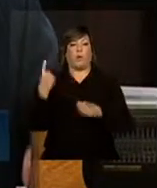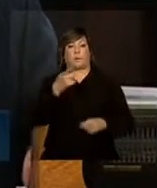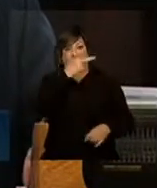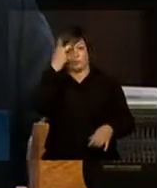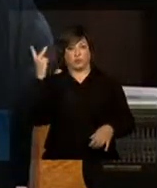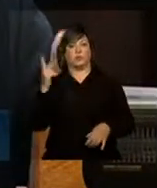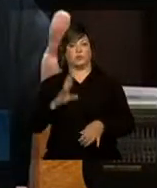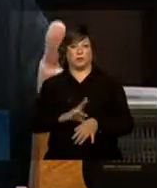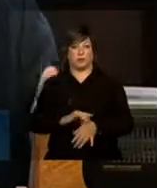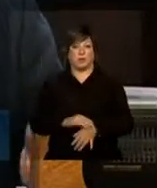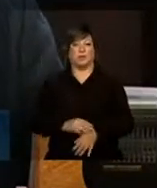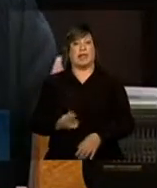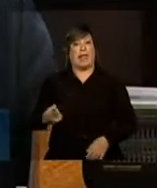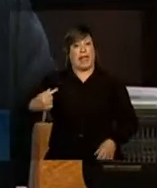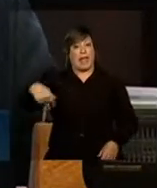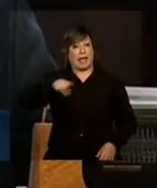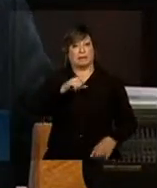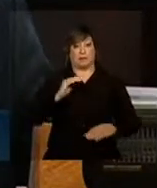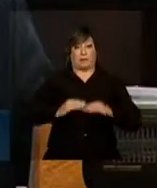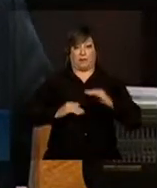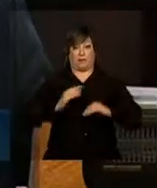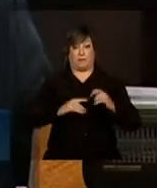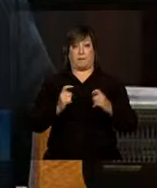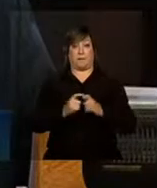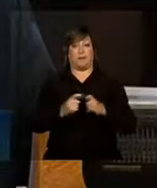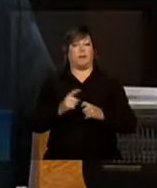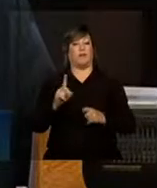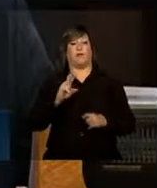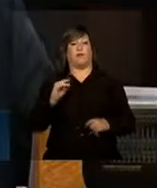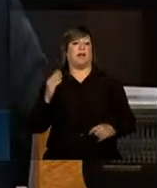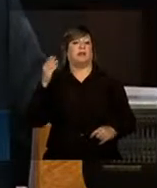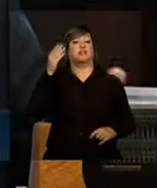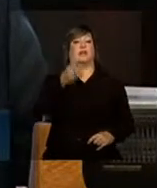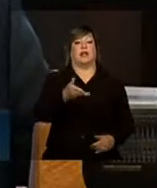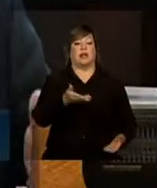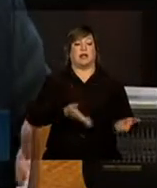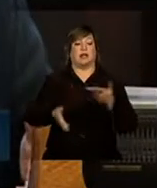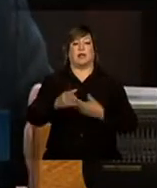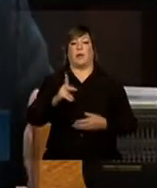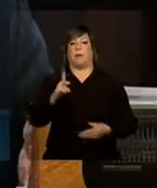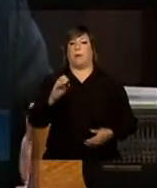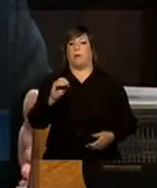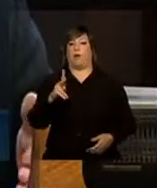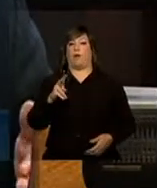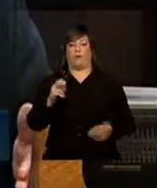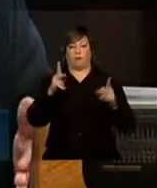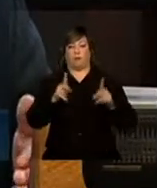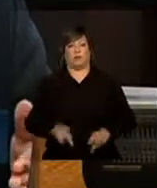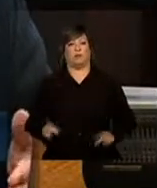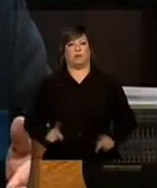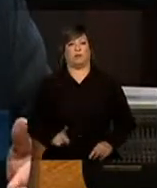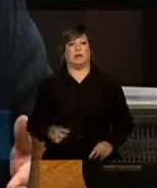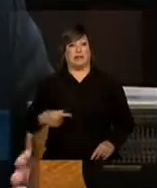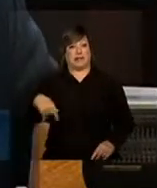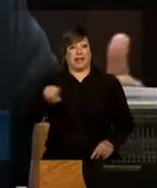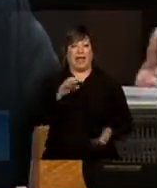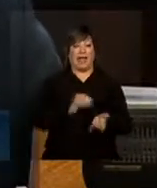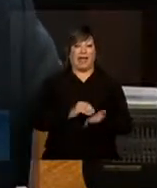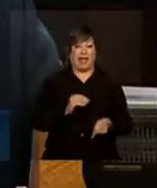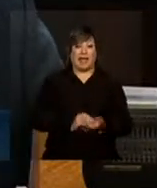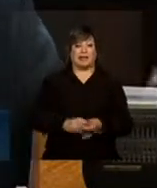Esses profissionais não irão para o atendimento à população. Profissionais que ficarem na situação de necessitam ainda